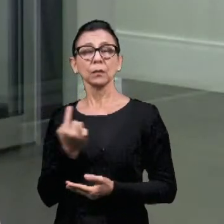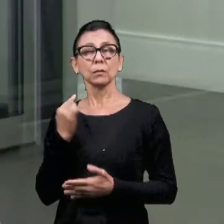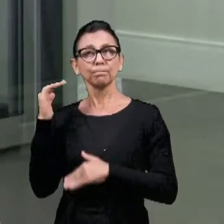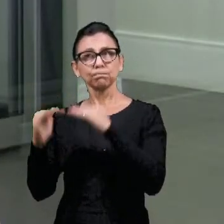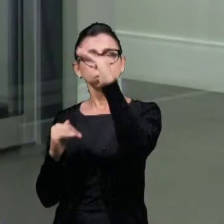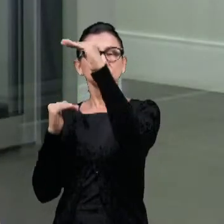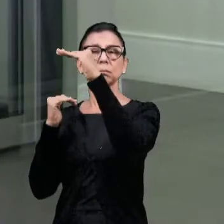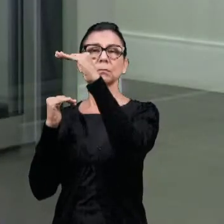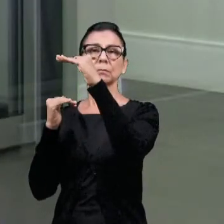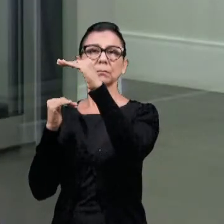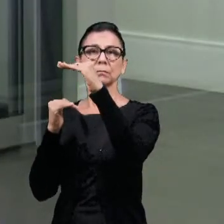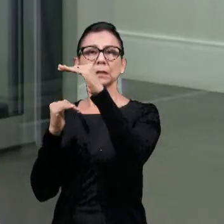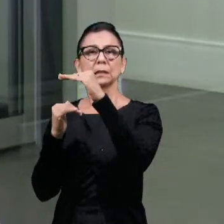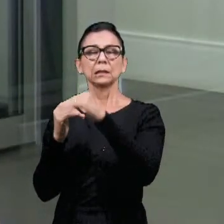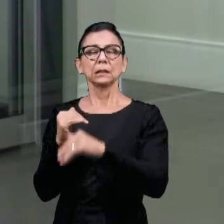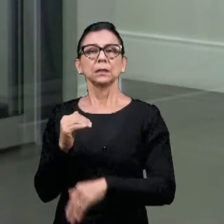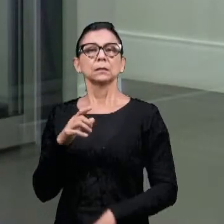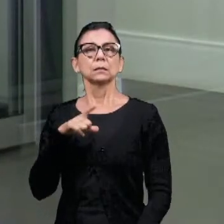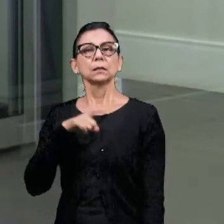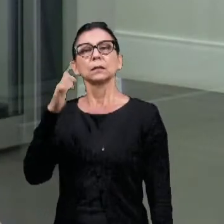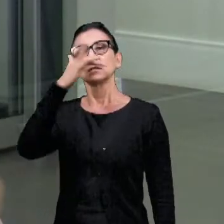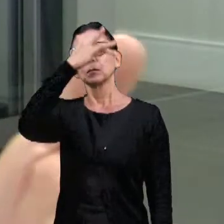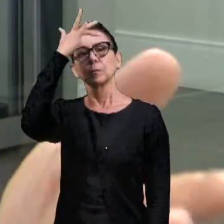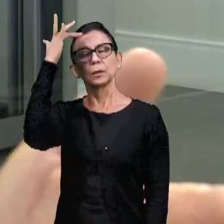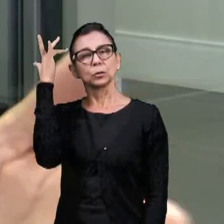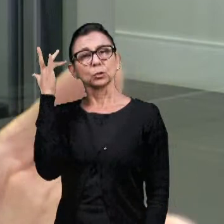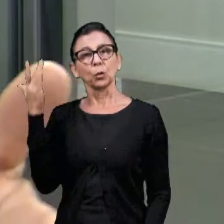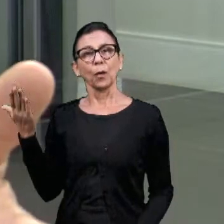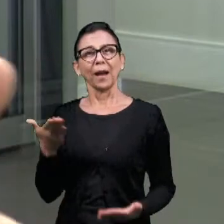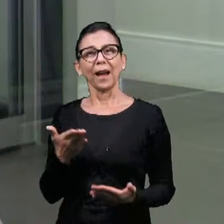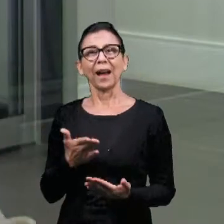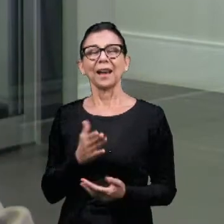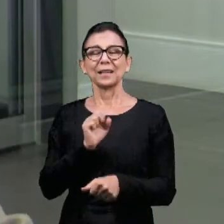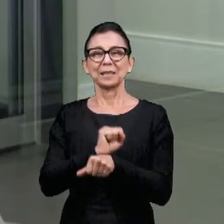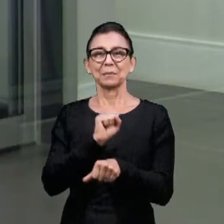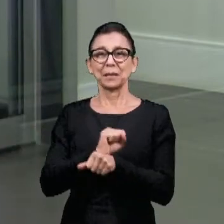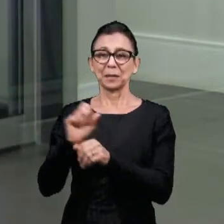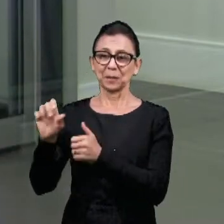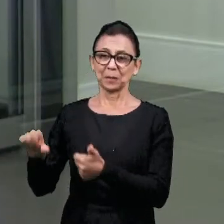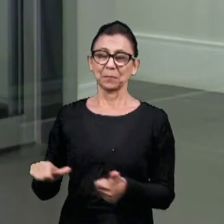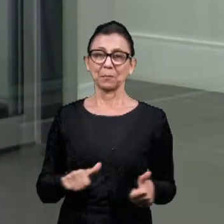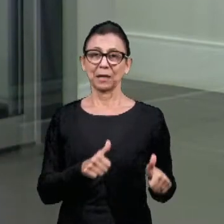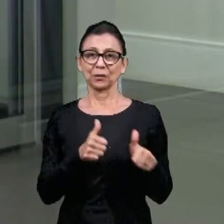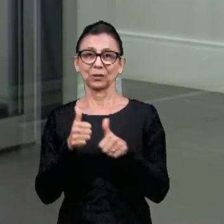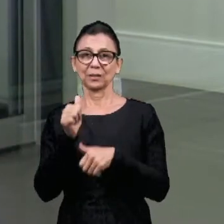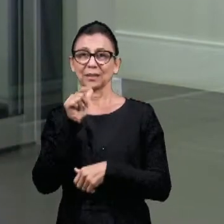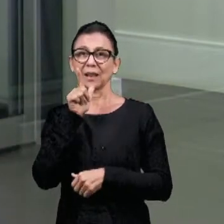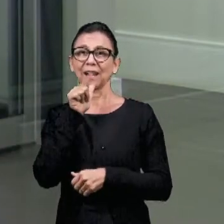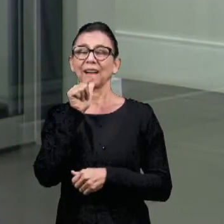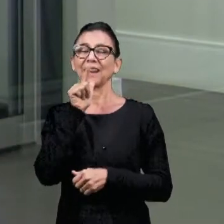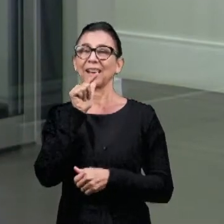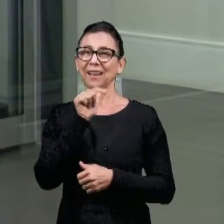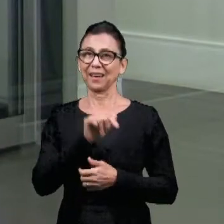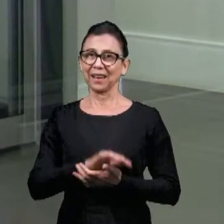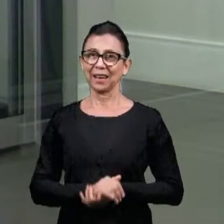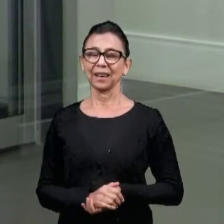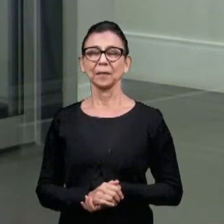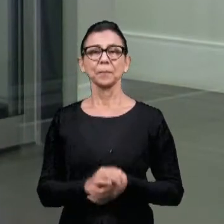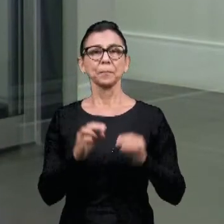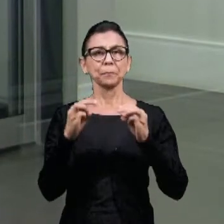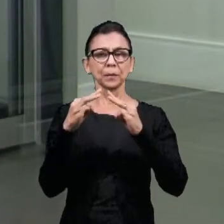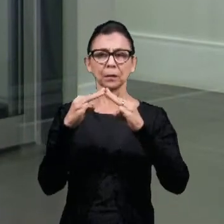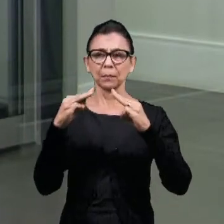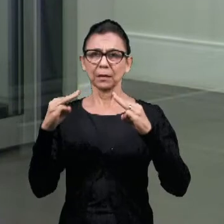temos pessoas para batizar, aguardando agora abrir o batismo, né? O Manaim,